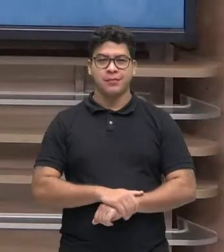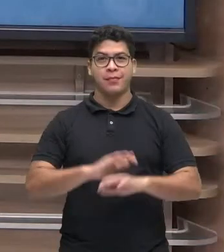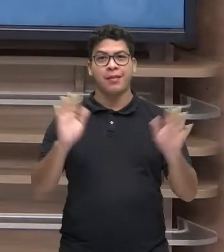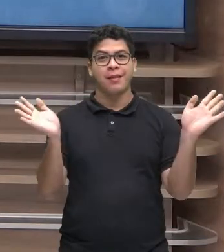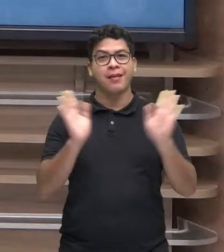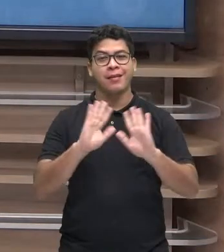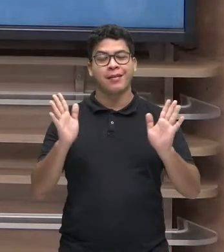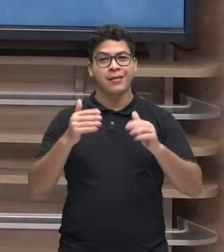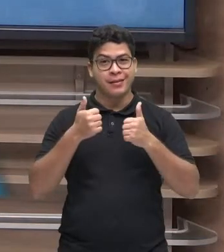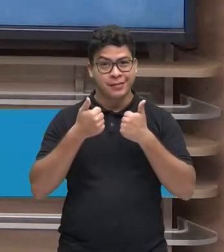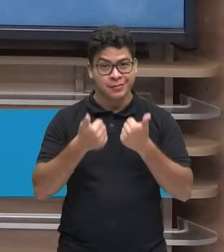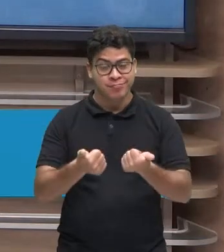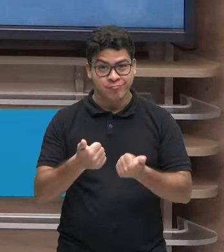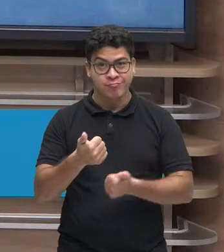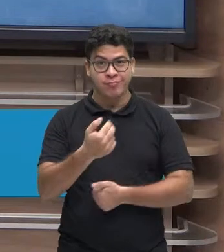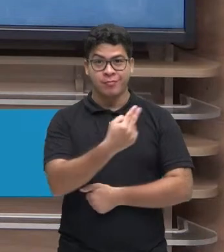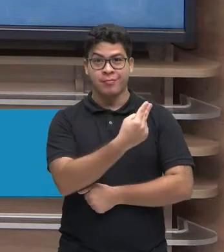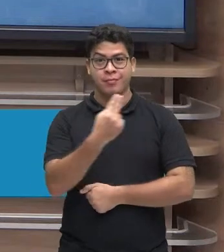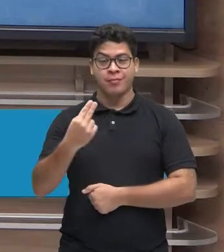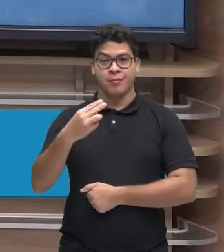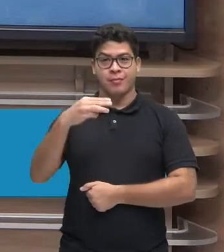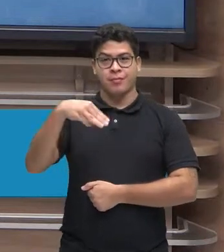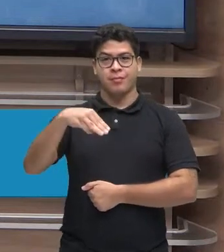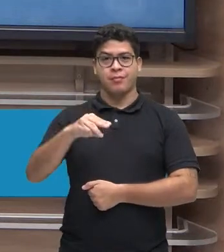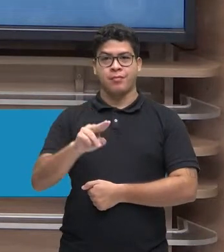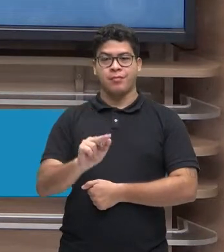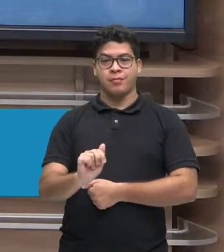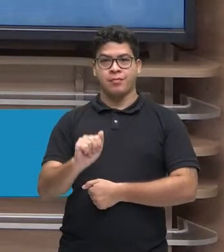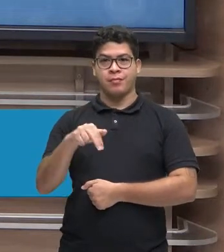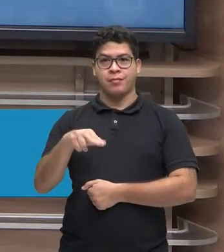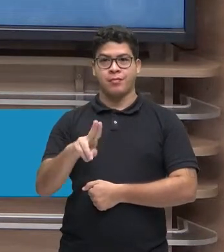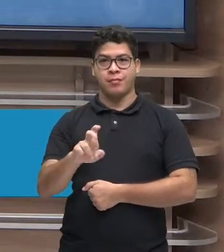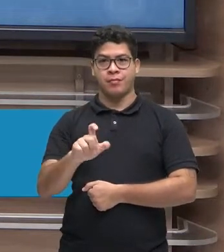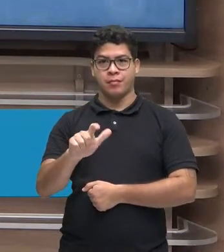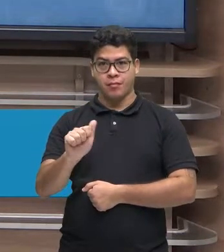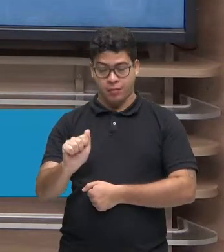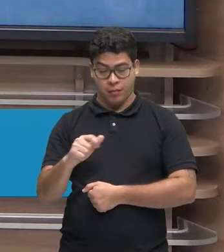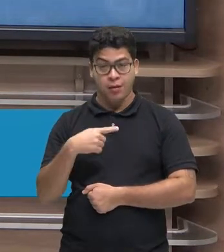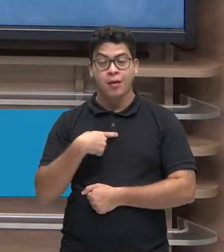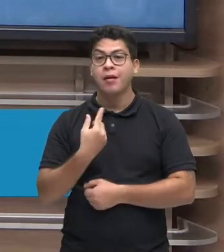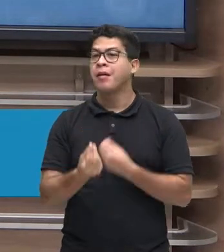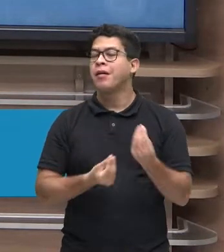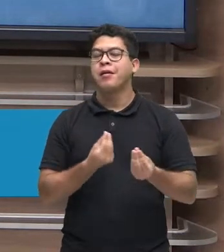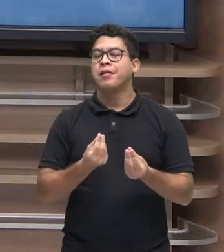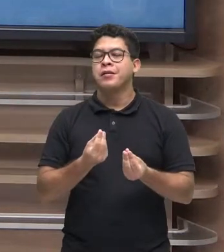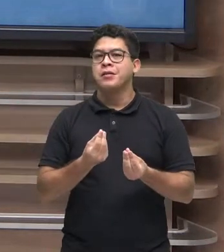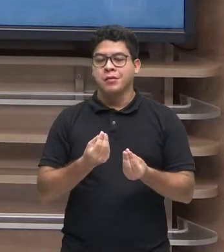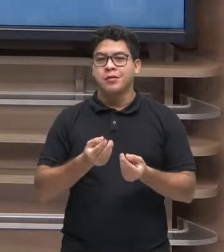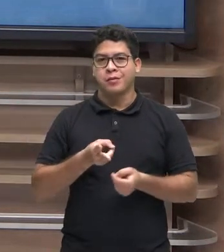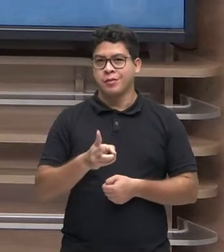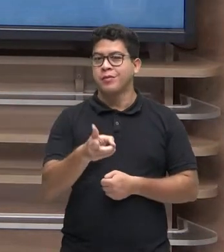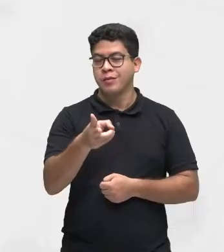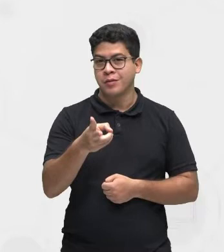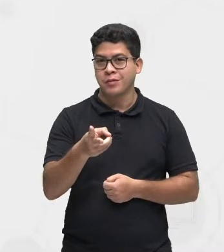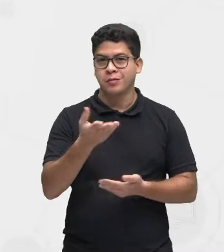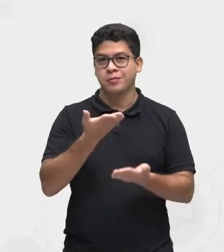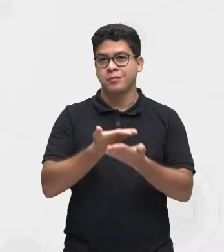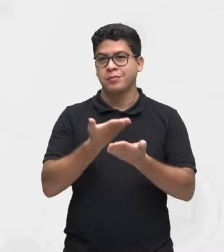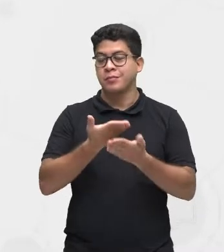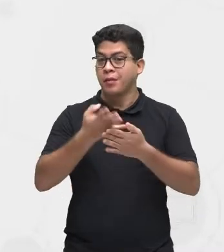Olá a todos, eu sou a professora Manuela. Vamos agora dar continuidade com a aula de matemática e vamos ao tema da aula de